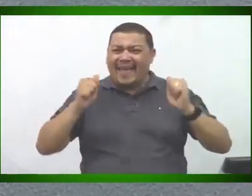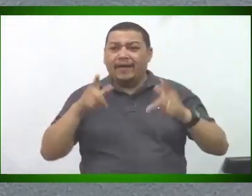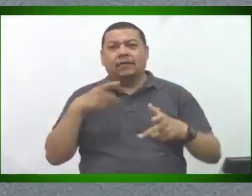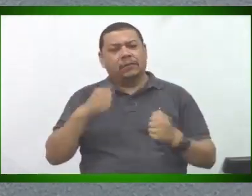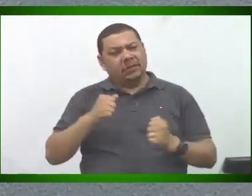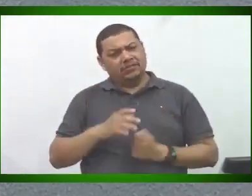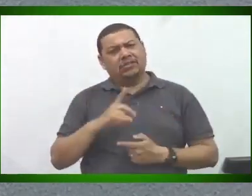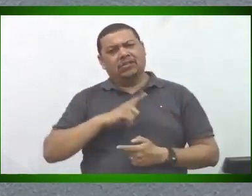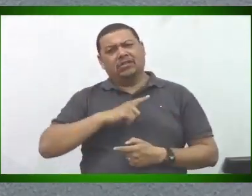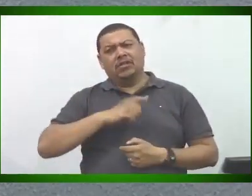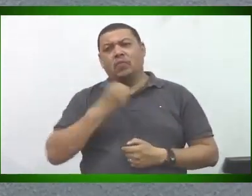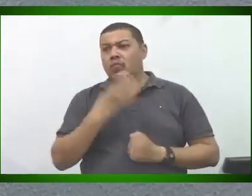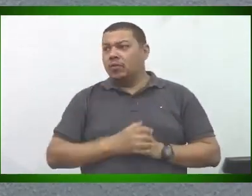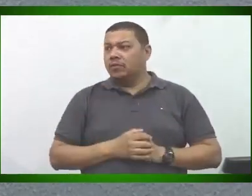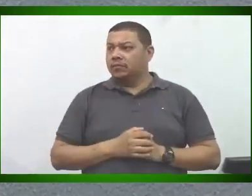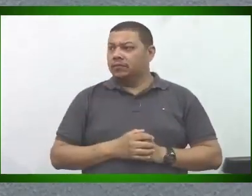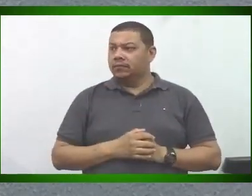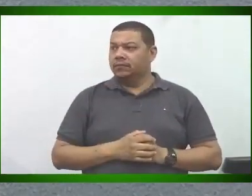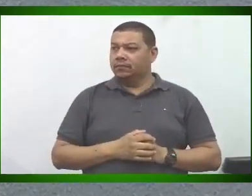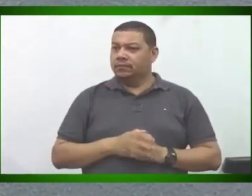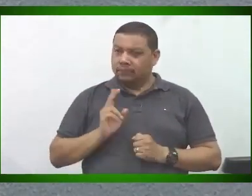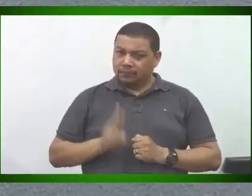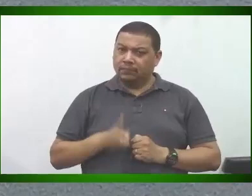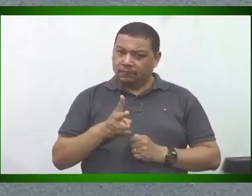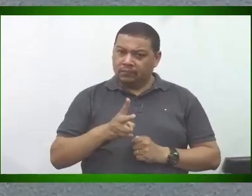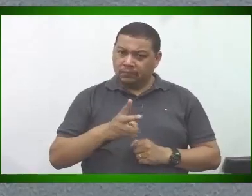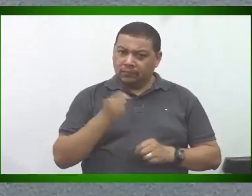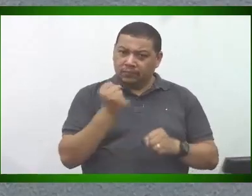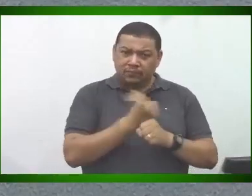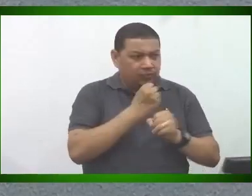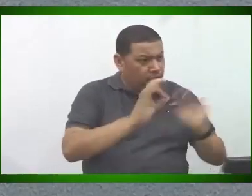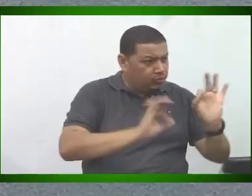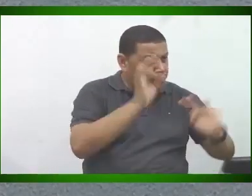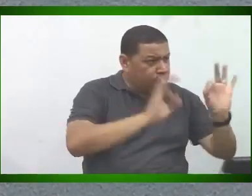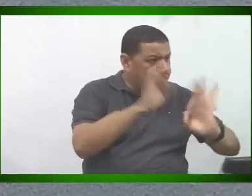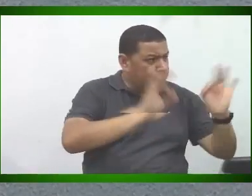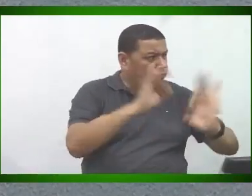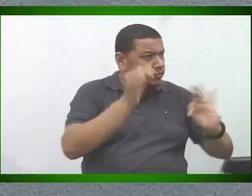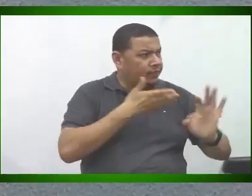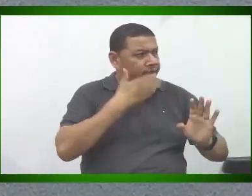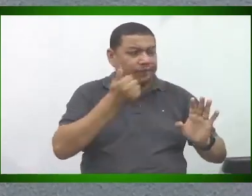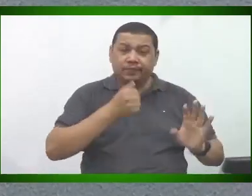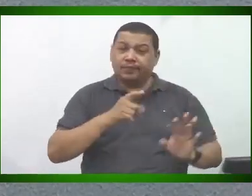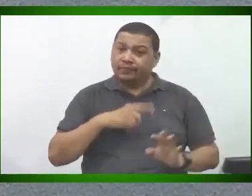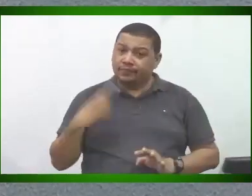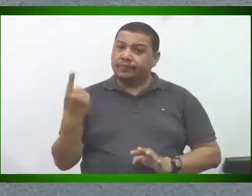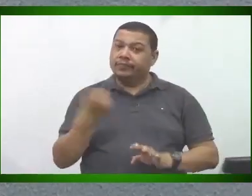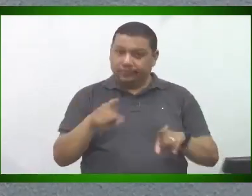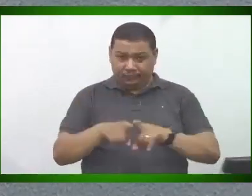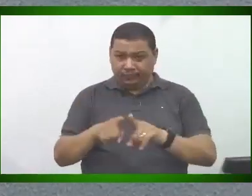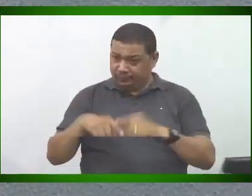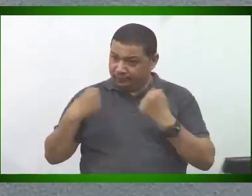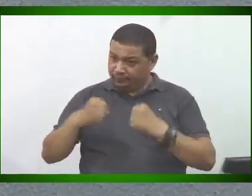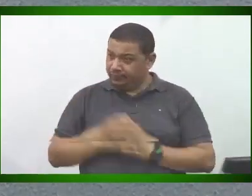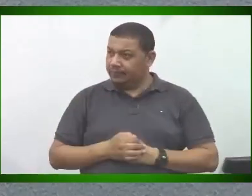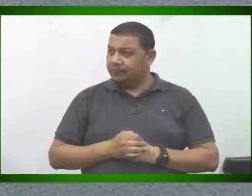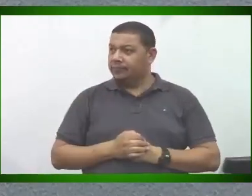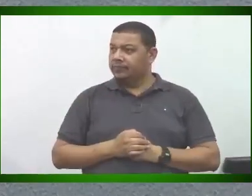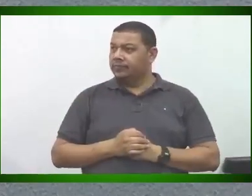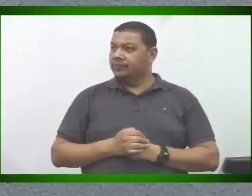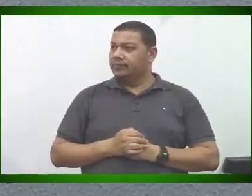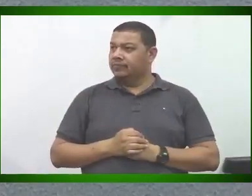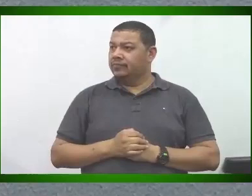Tornelli precisa ainda continuar as reformas dele. E nós também precisamos ali da